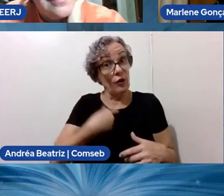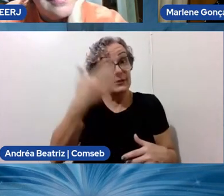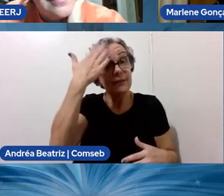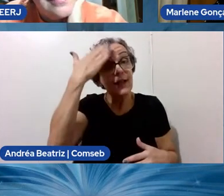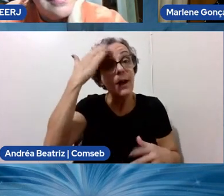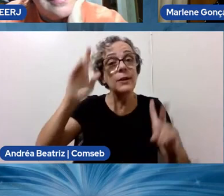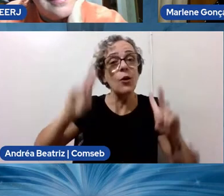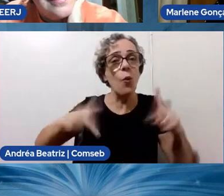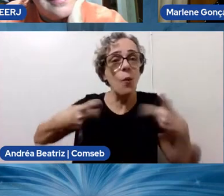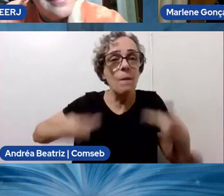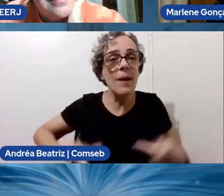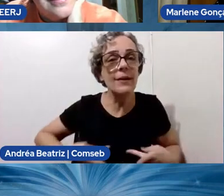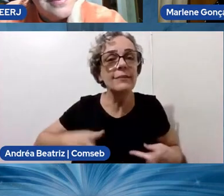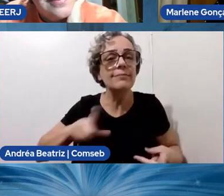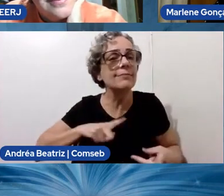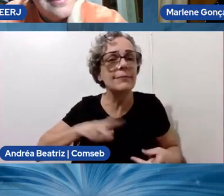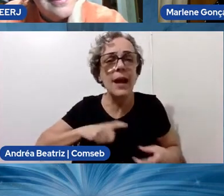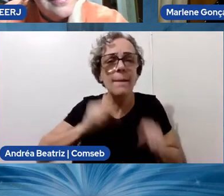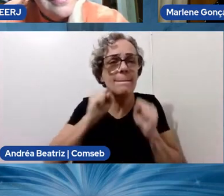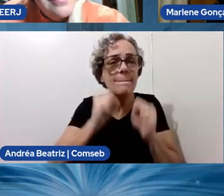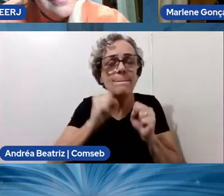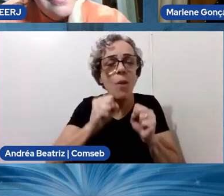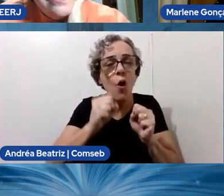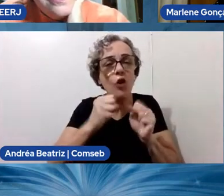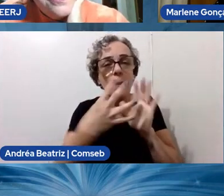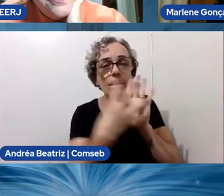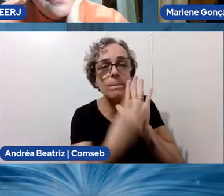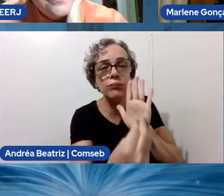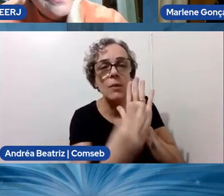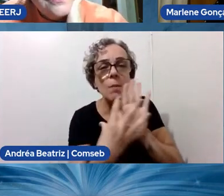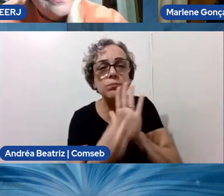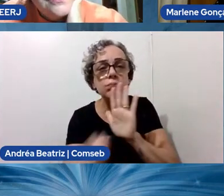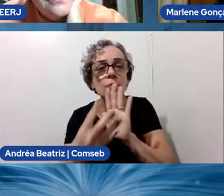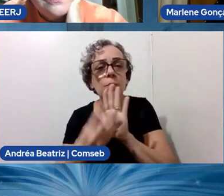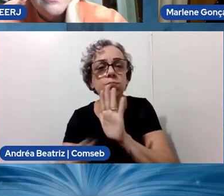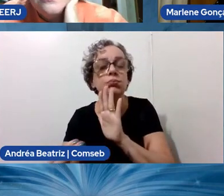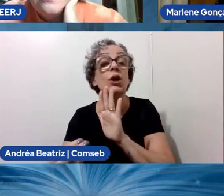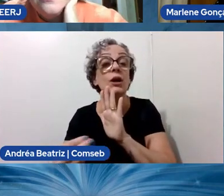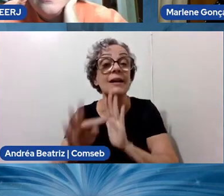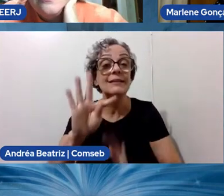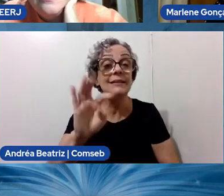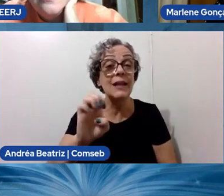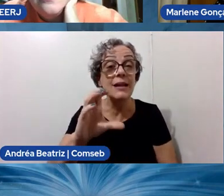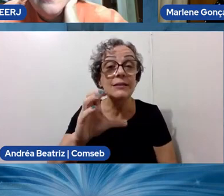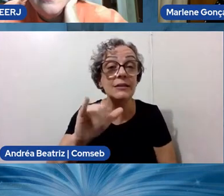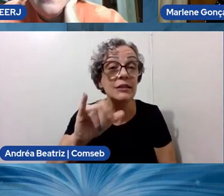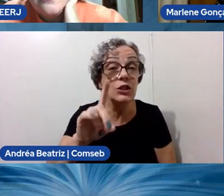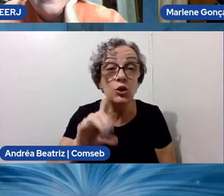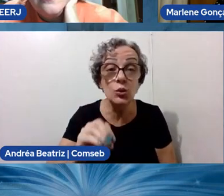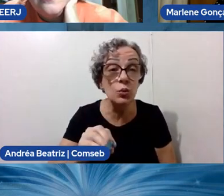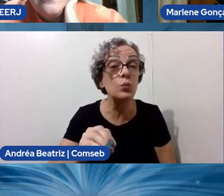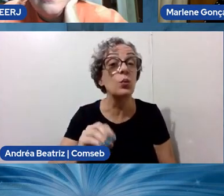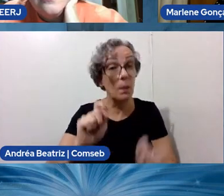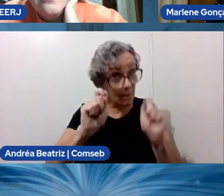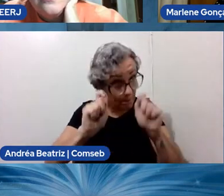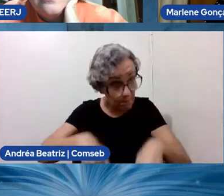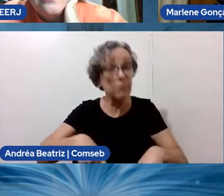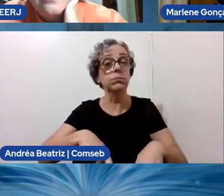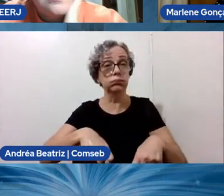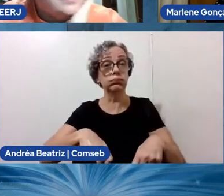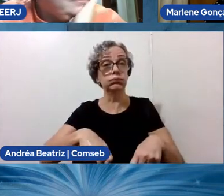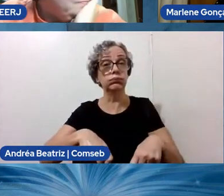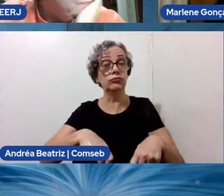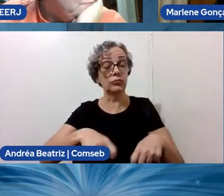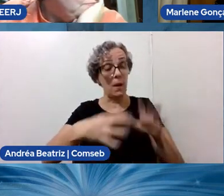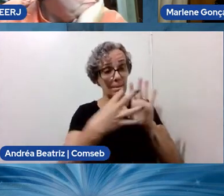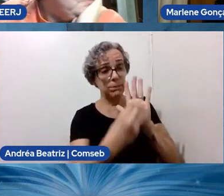chama células totipotenciais. Tem a potencialidade de causar todas as células do organismo.